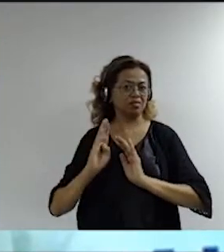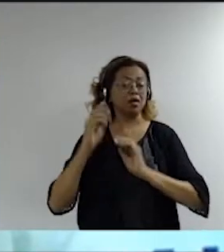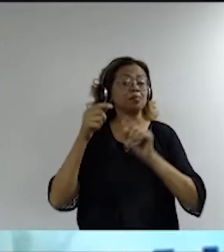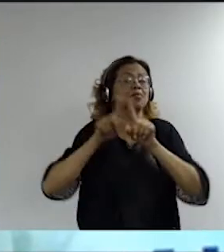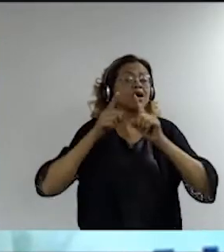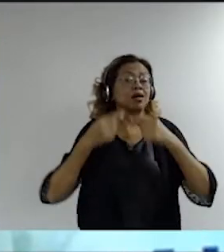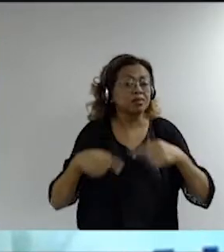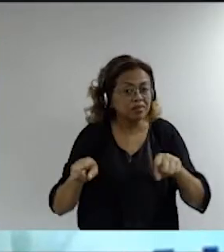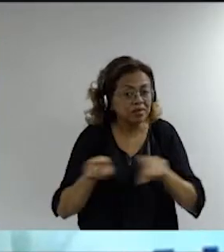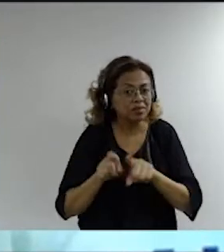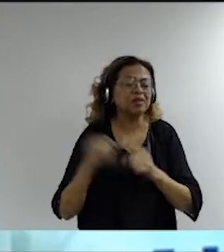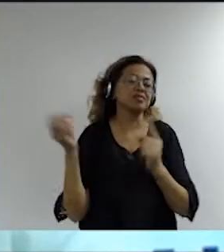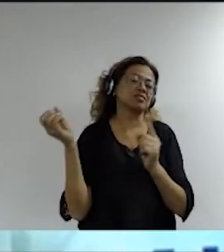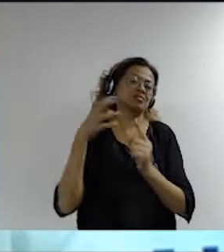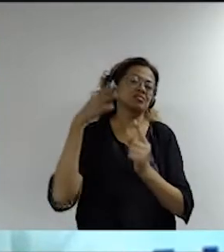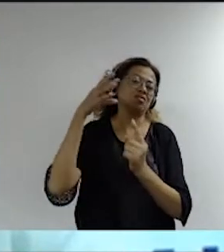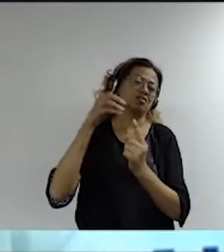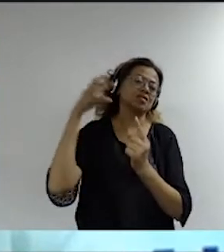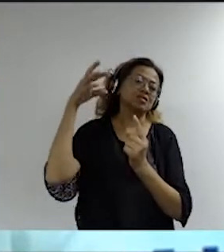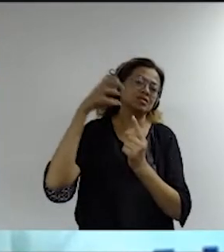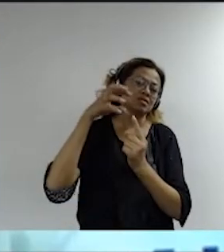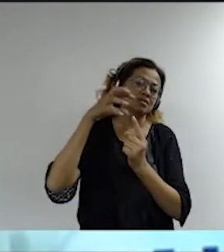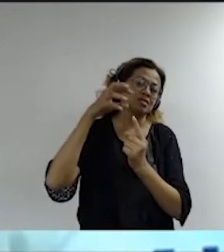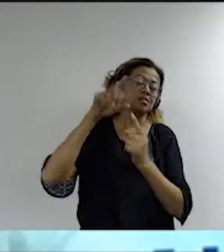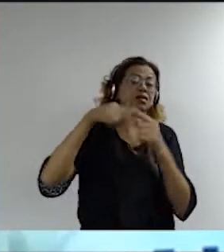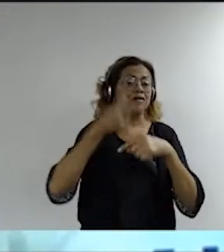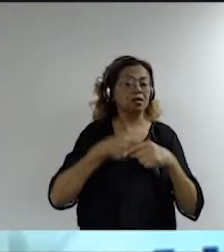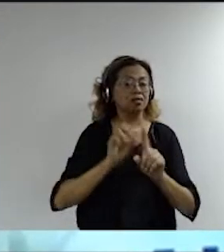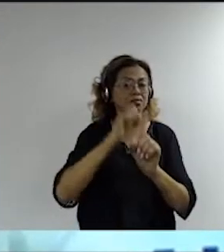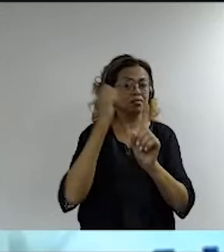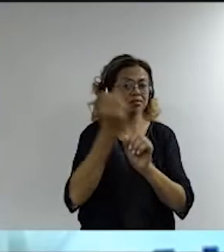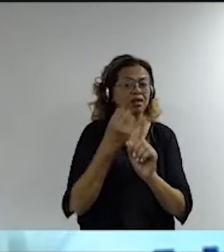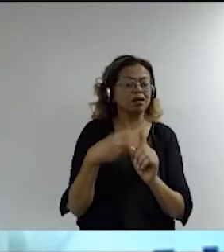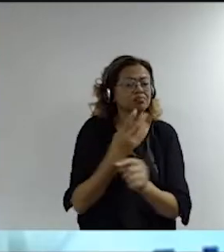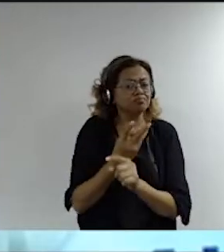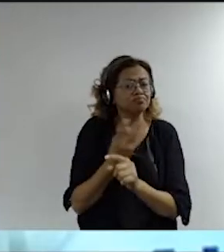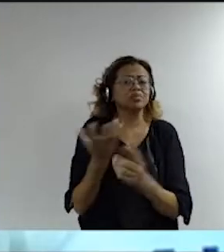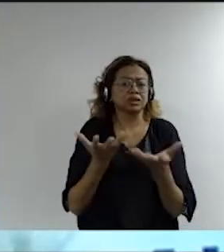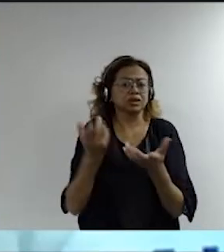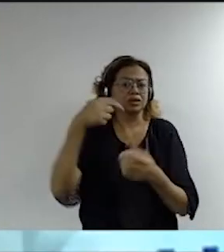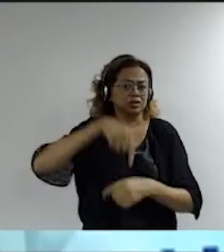as novas demandas da sociedade que surgiram neste período.